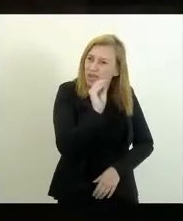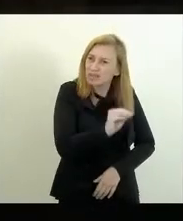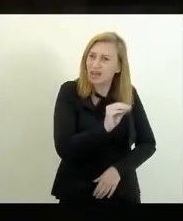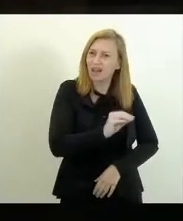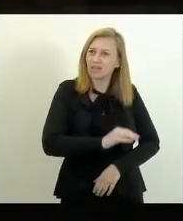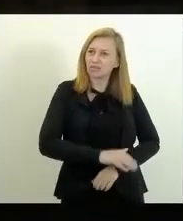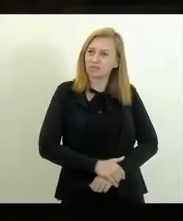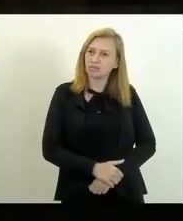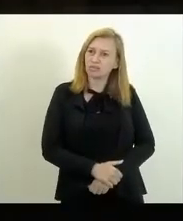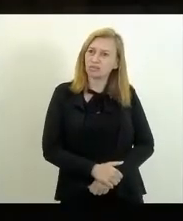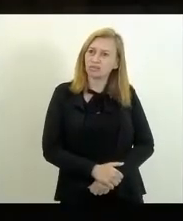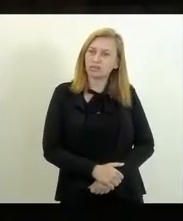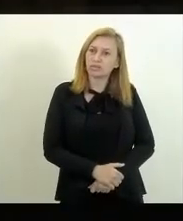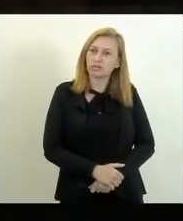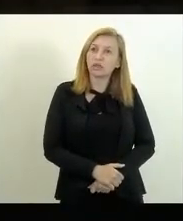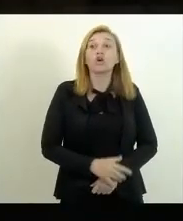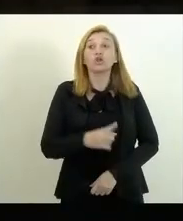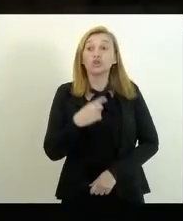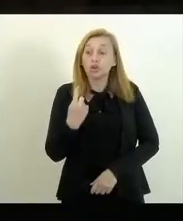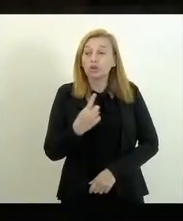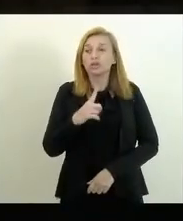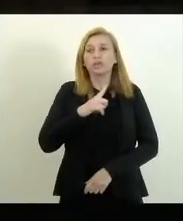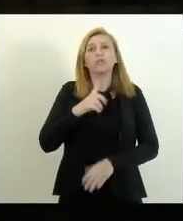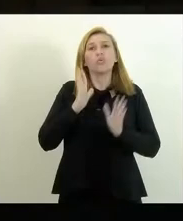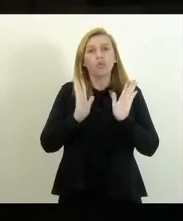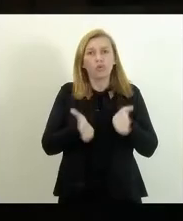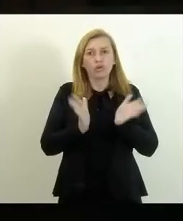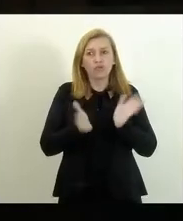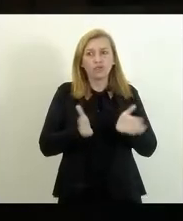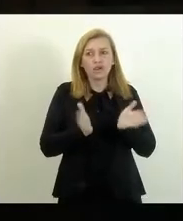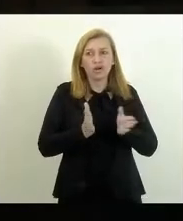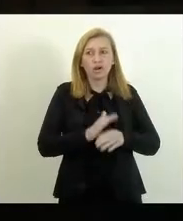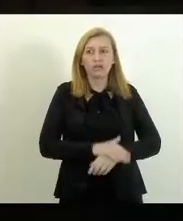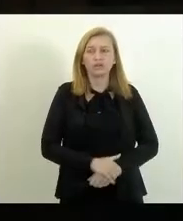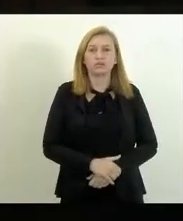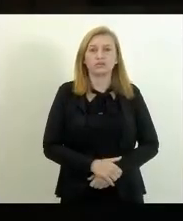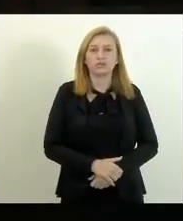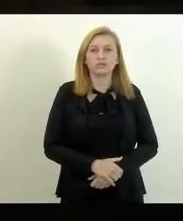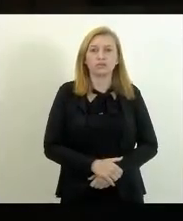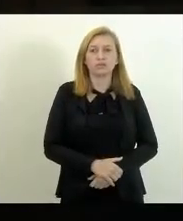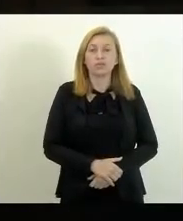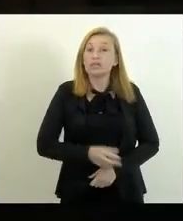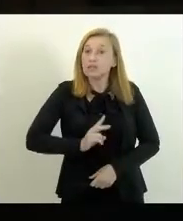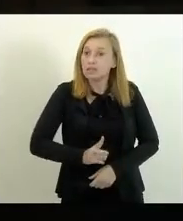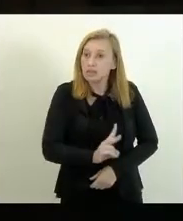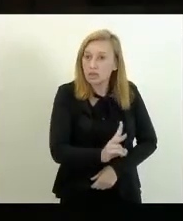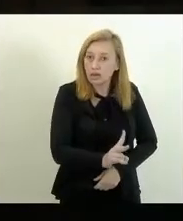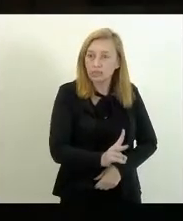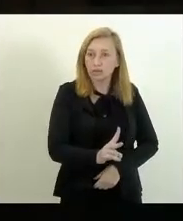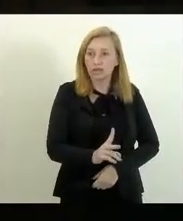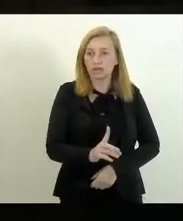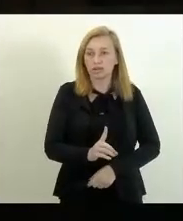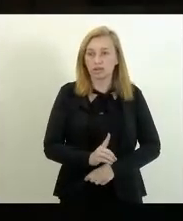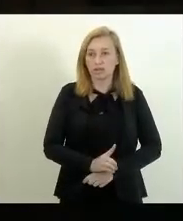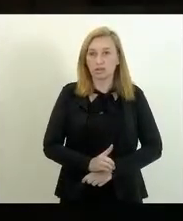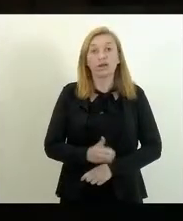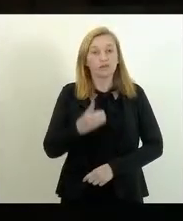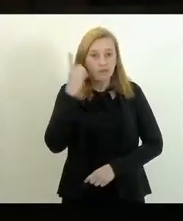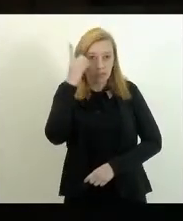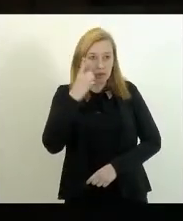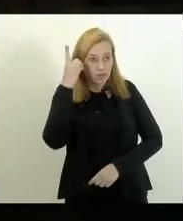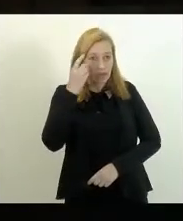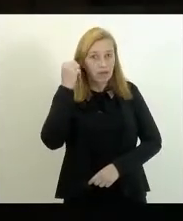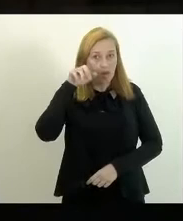tudo. Nós temos hoje que está sempre, deputado Eliomar Coelho, nosso